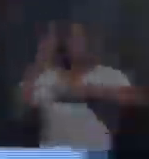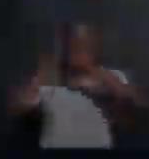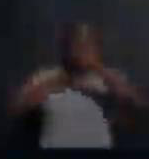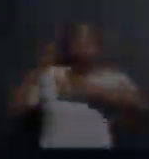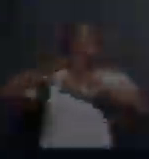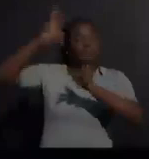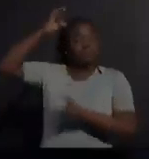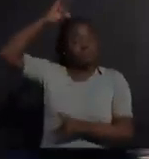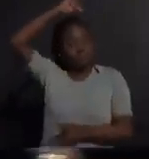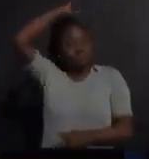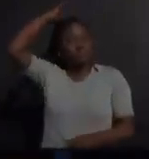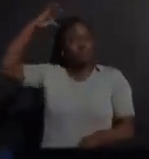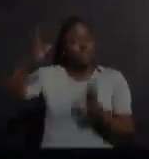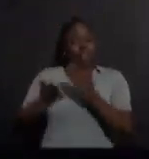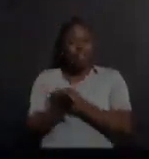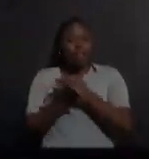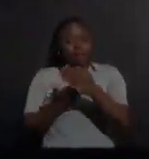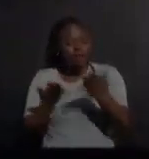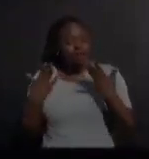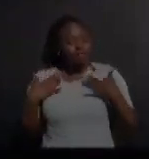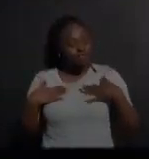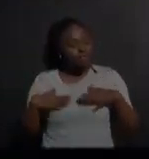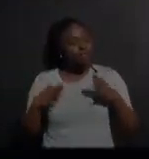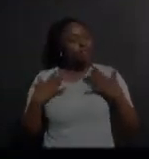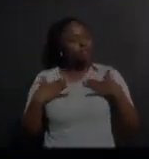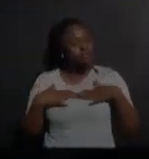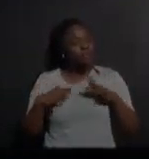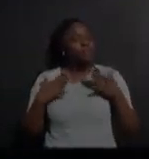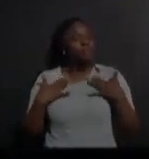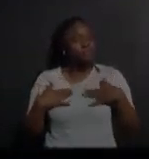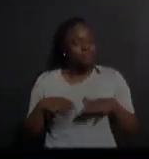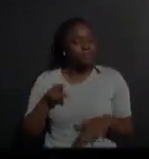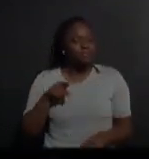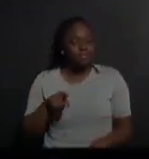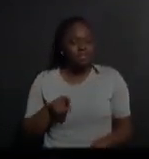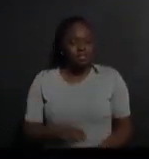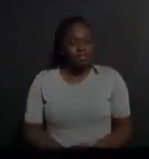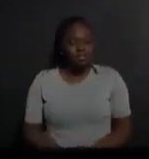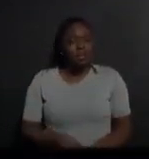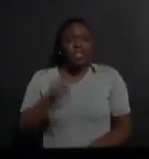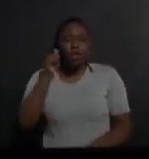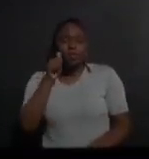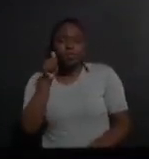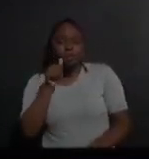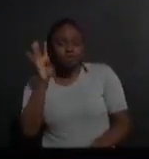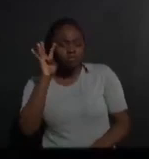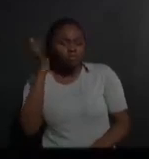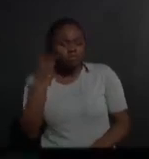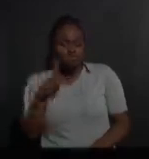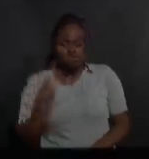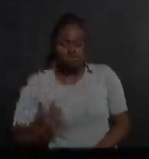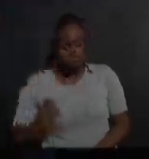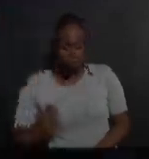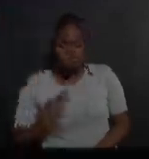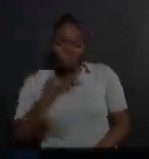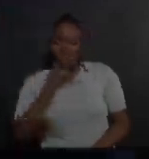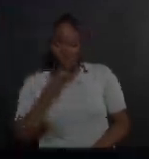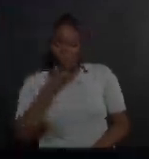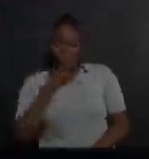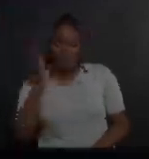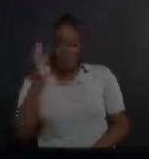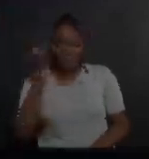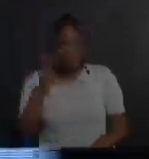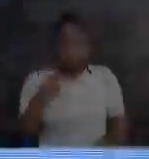Espírito Santo e ele começa a te acalmar de dentro para fora. Não é uma mulher que vai resolver a sua vida. Não é um homem que